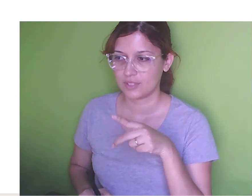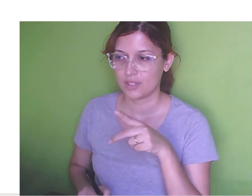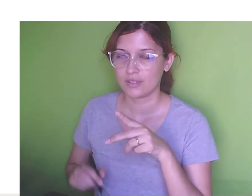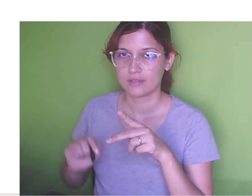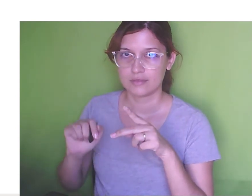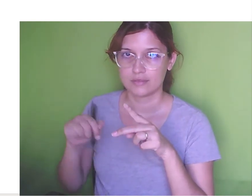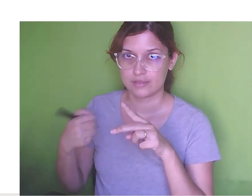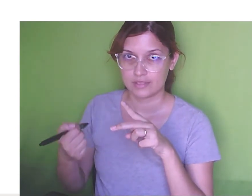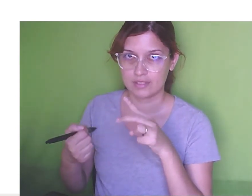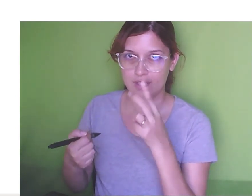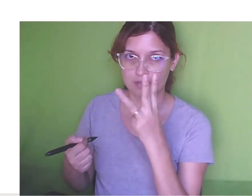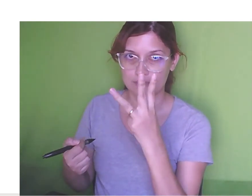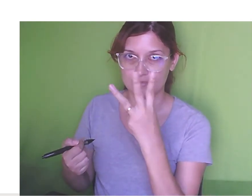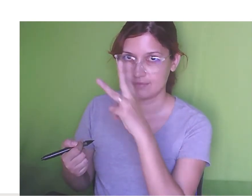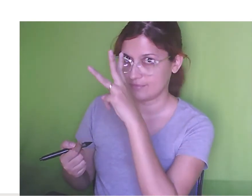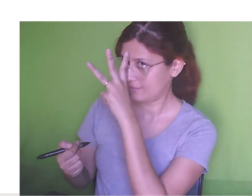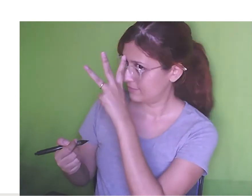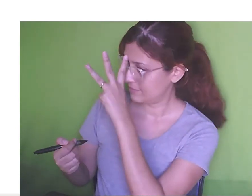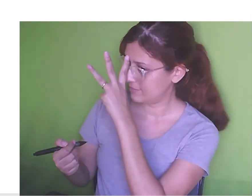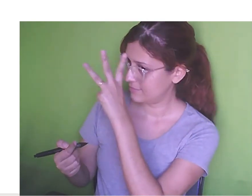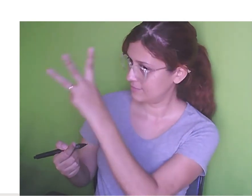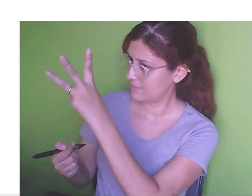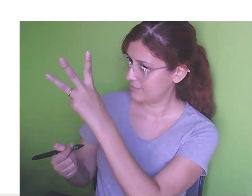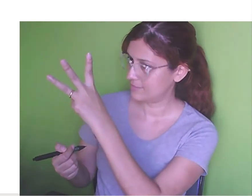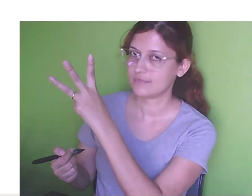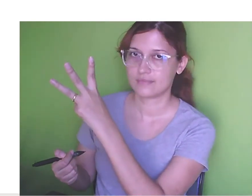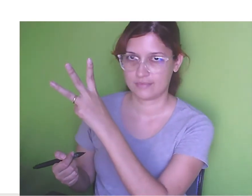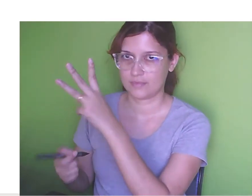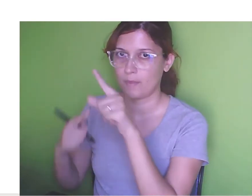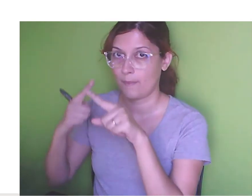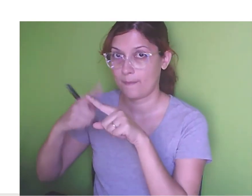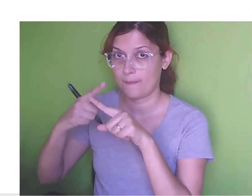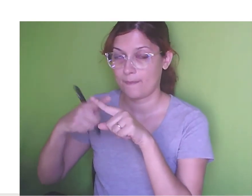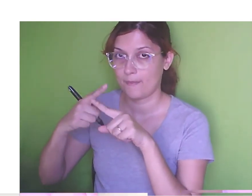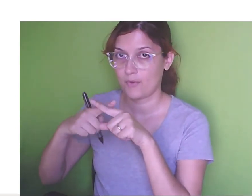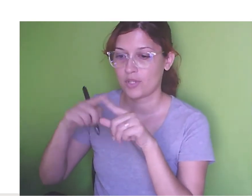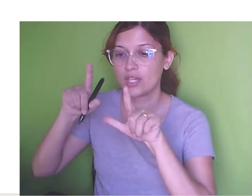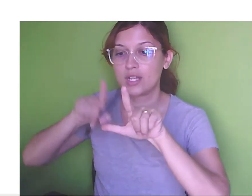A potência, o sinal é assim, ó.